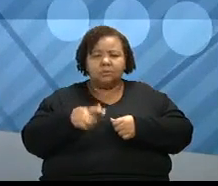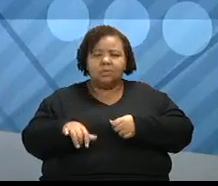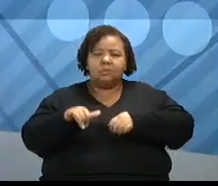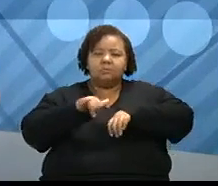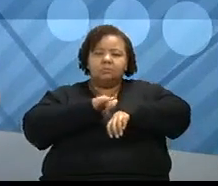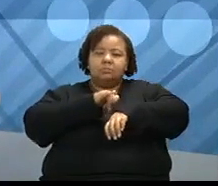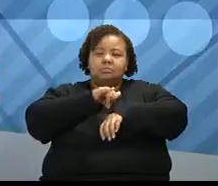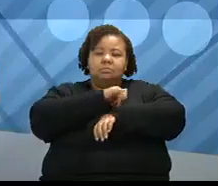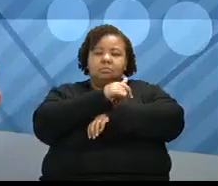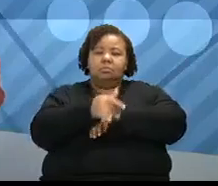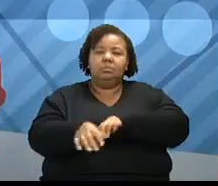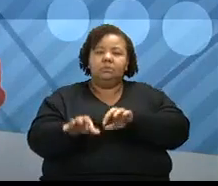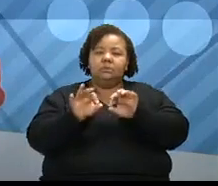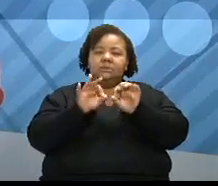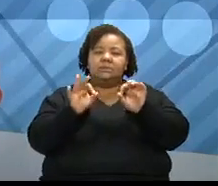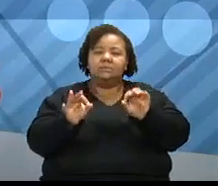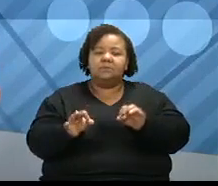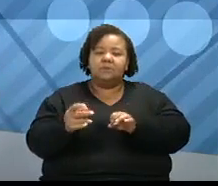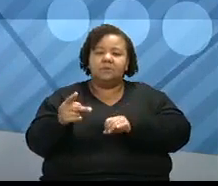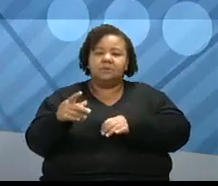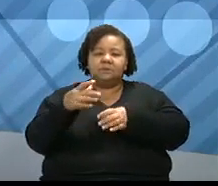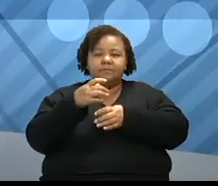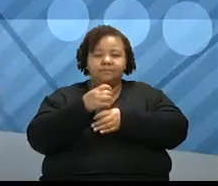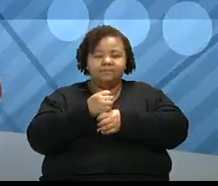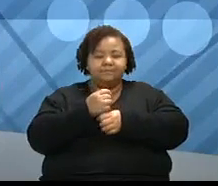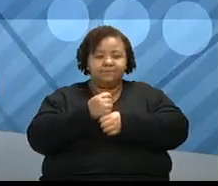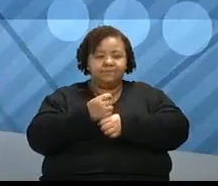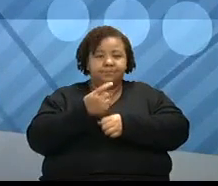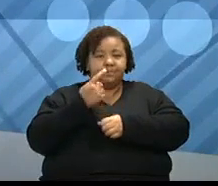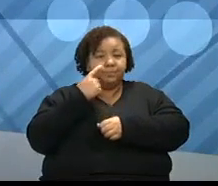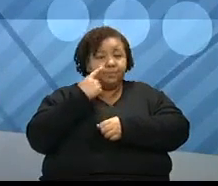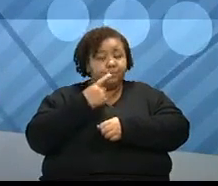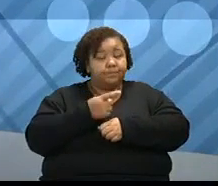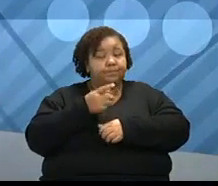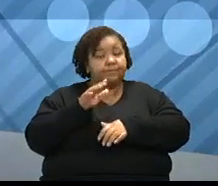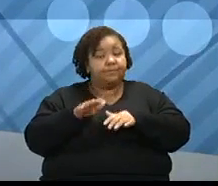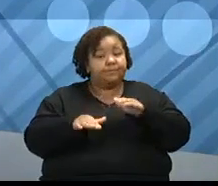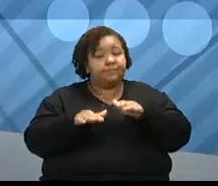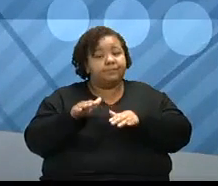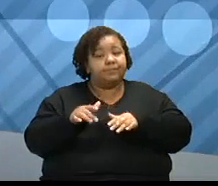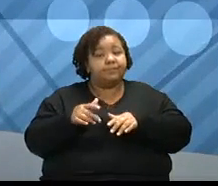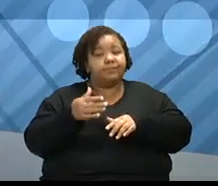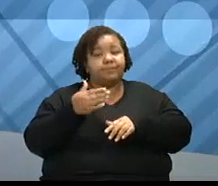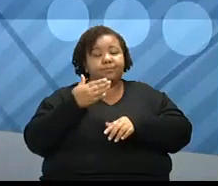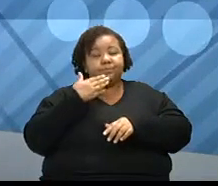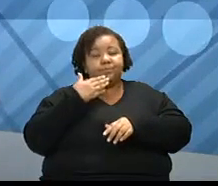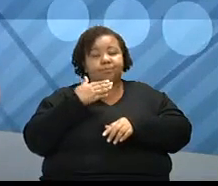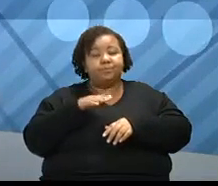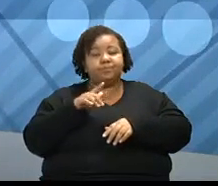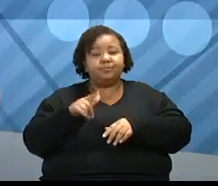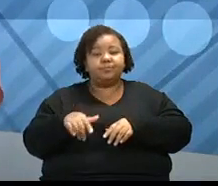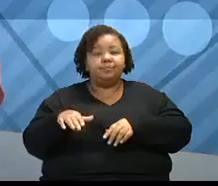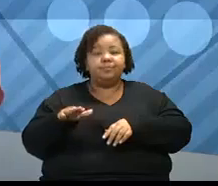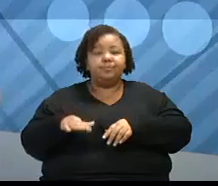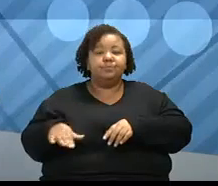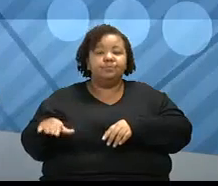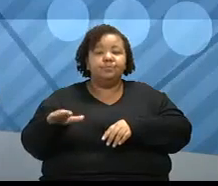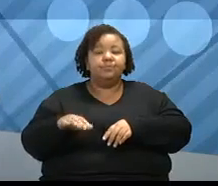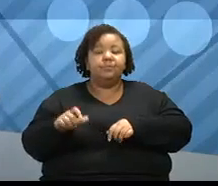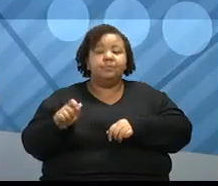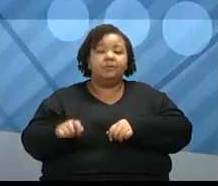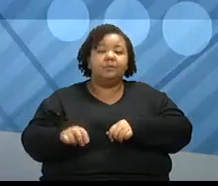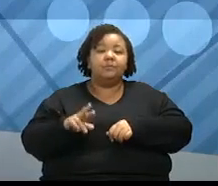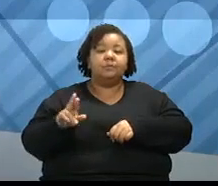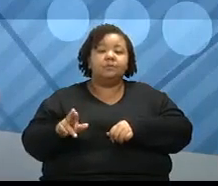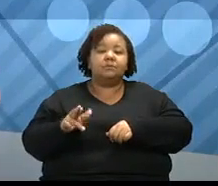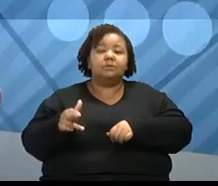de simplificação desse cálculo? Nós vamos ver que, dependendo do tipo de campo, nós podemos aplicar um teorema e